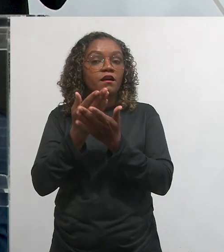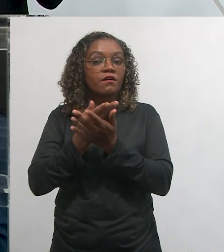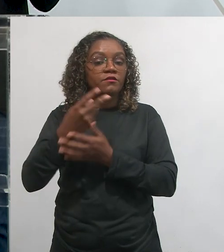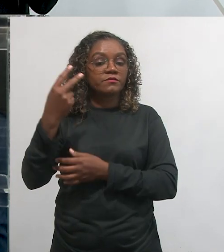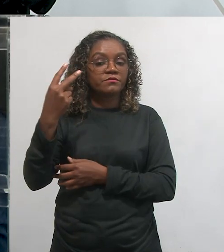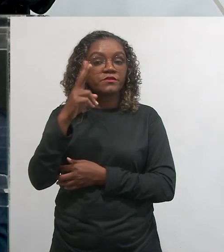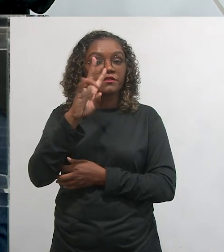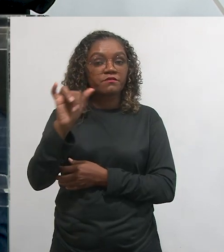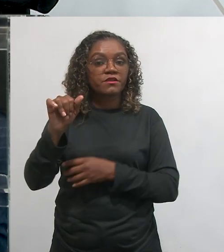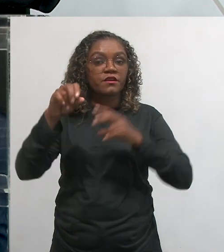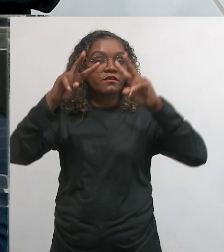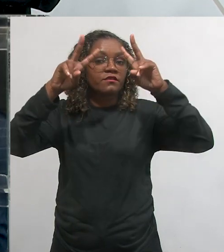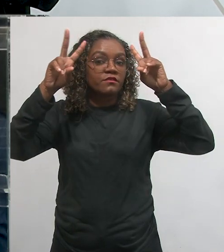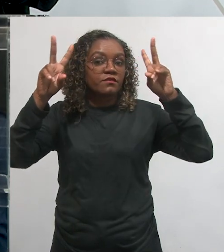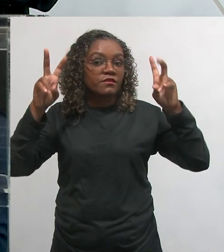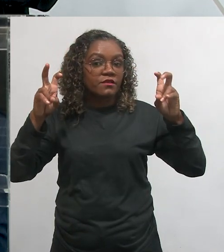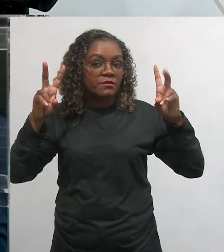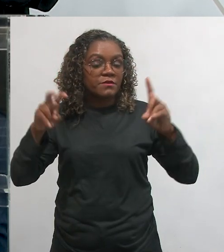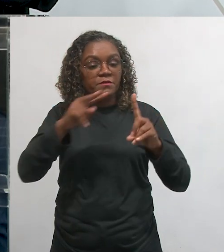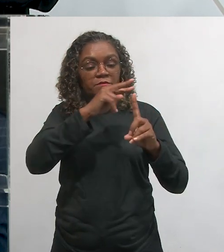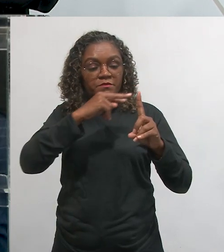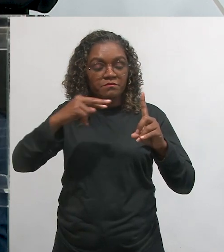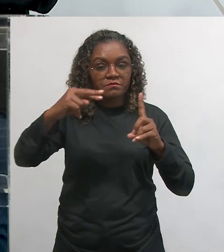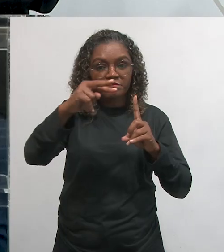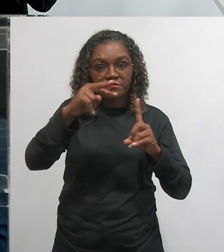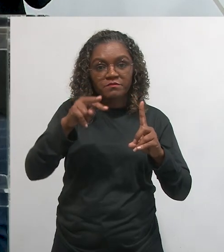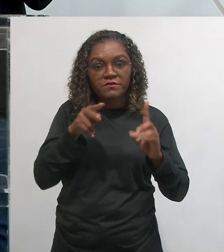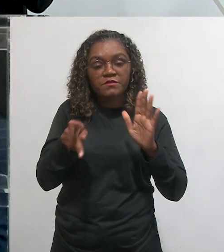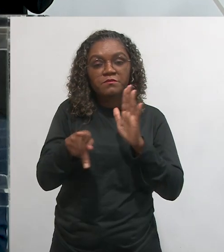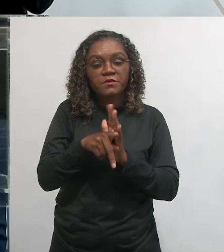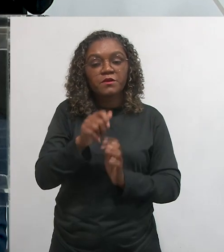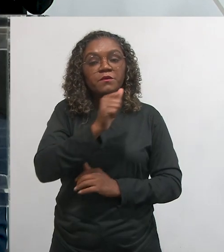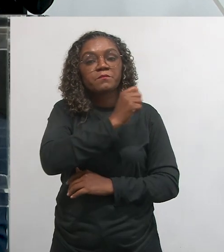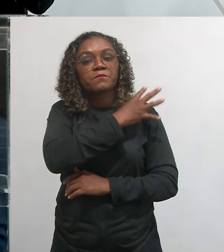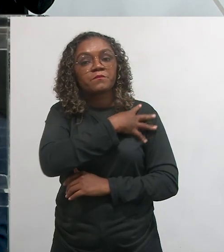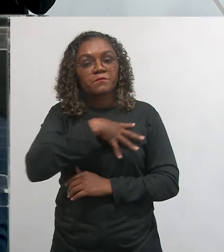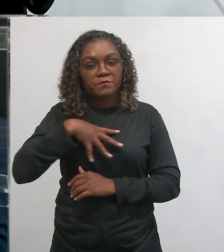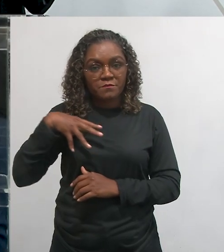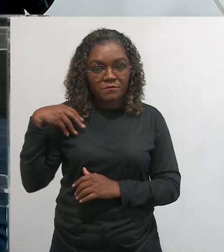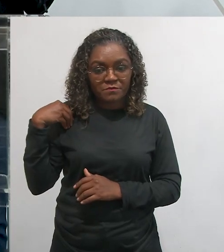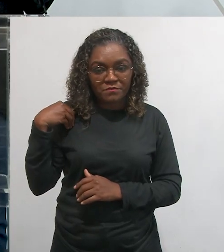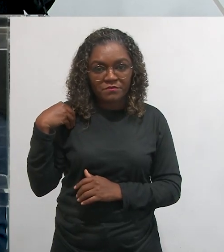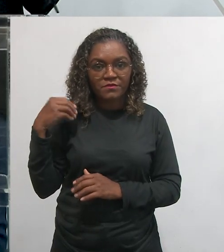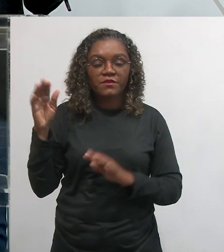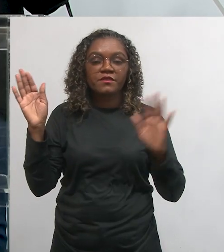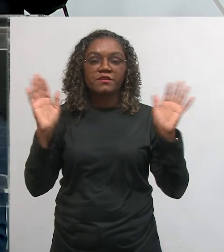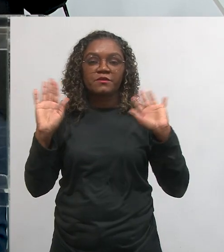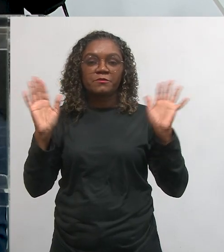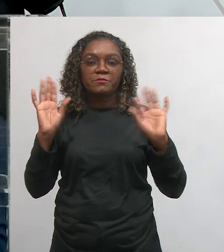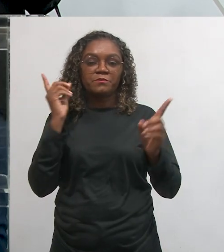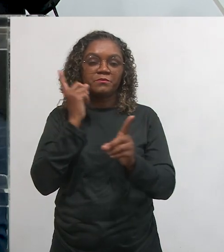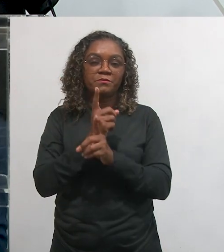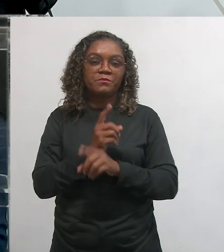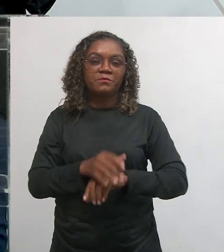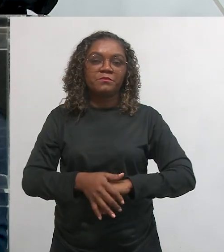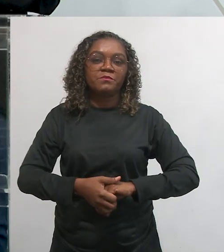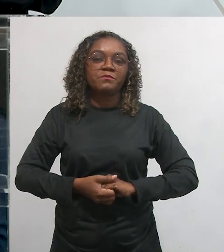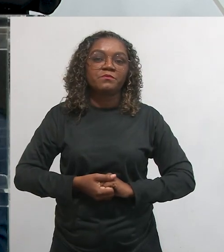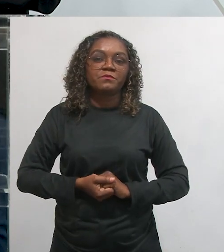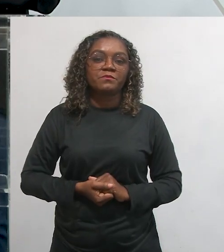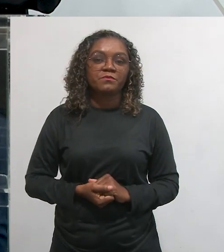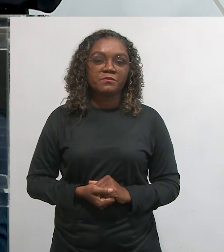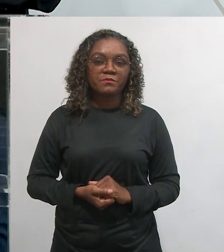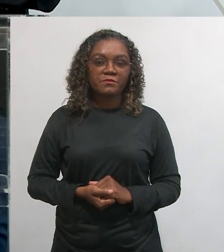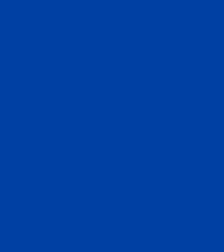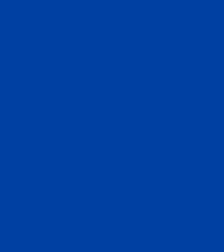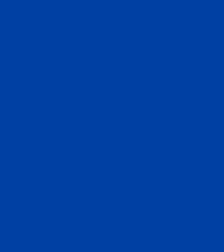na próxima unidade, estudarmos a perspectiva aristotélica de ética. Até